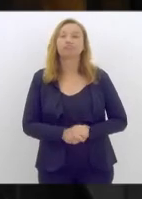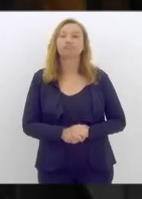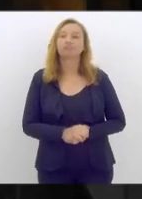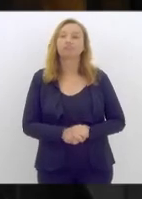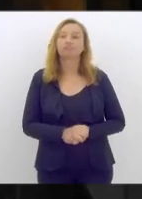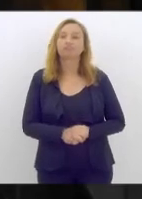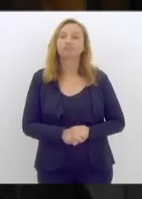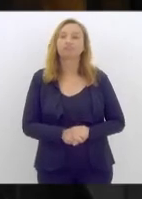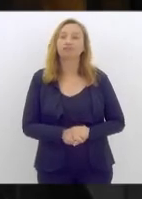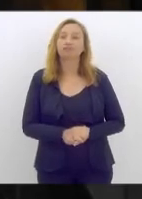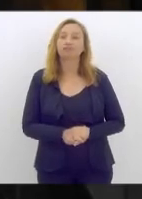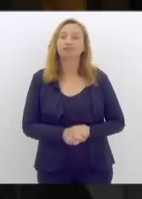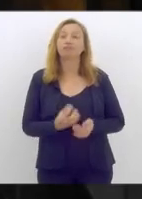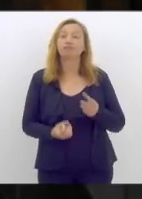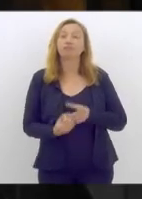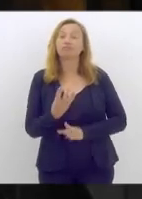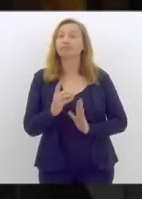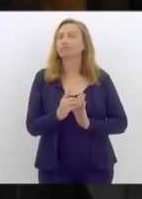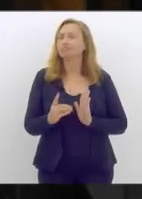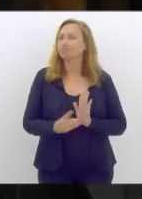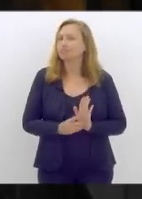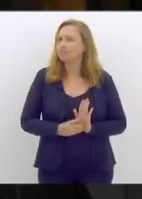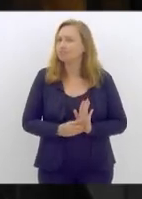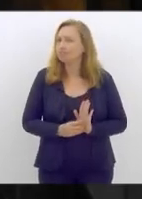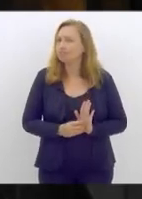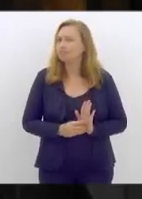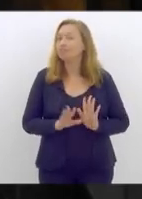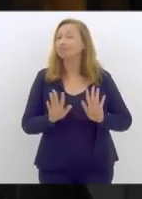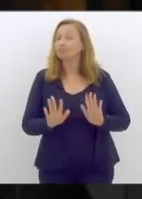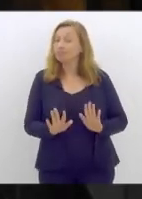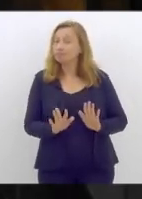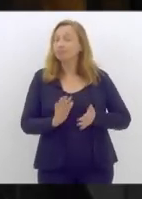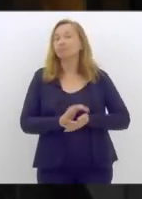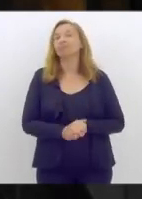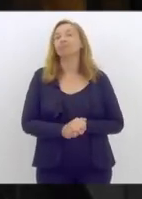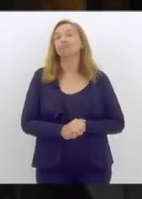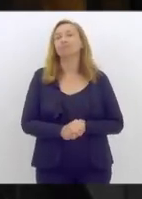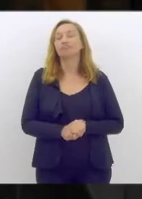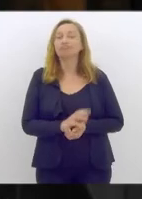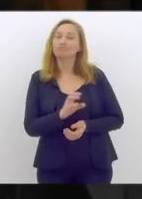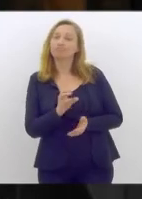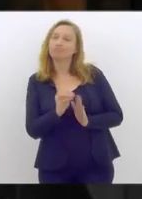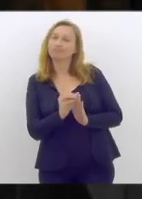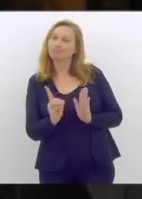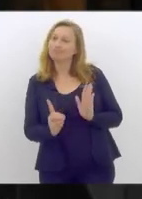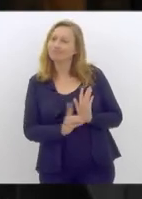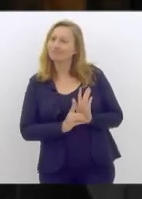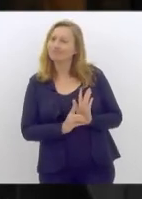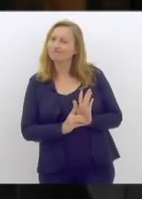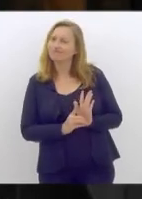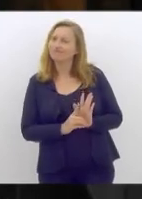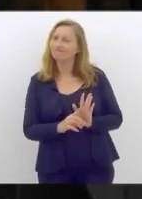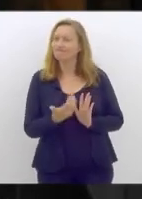por decreto por via de consequência um decreto